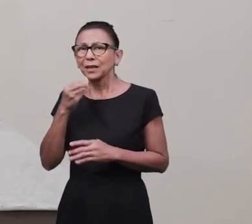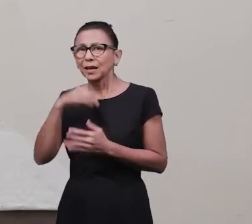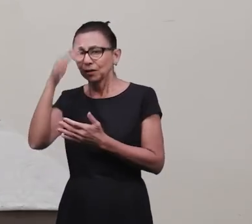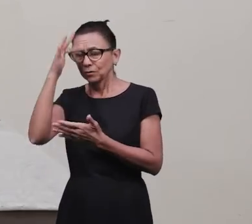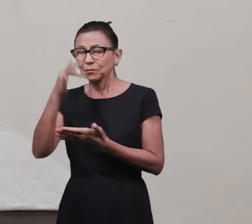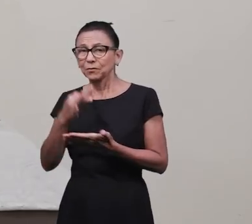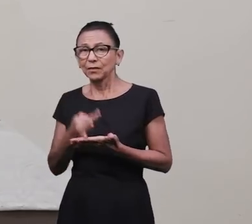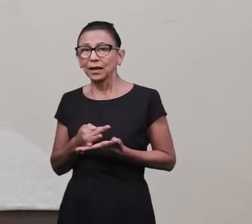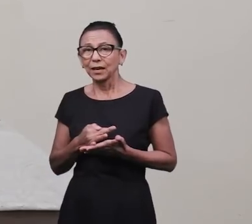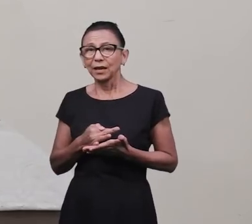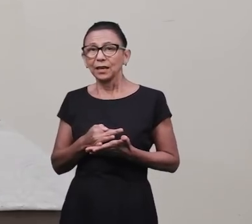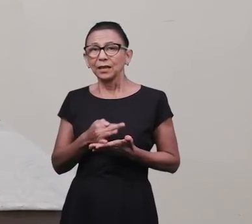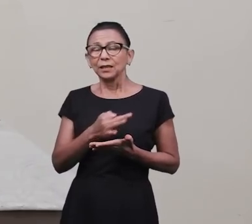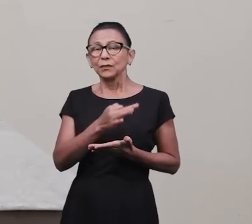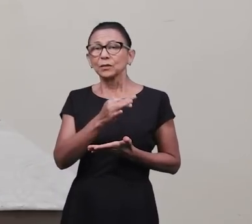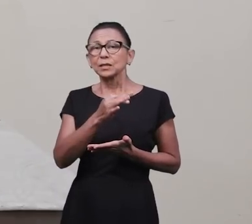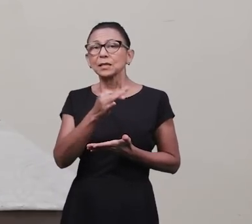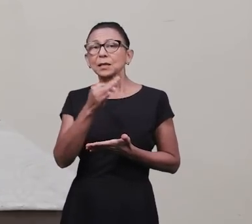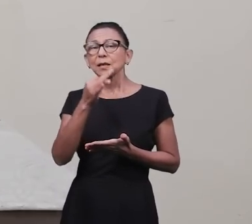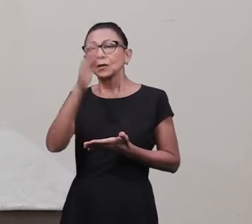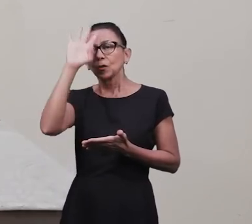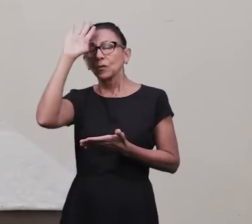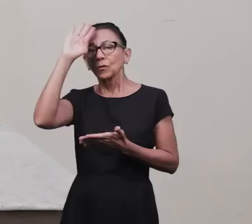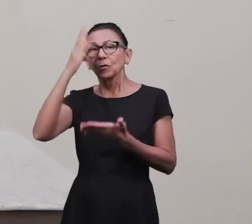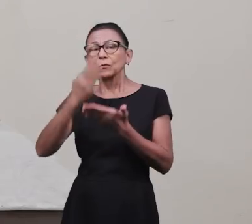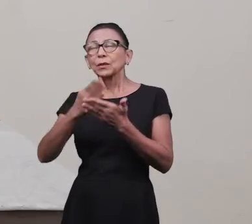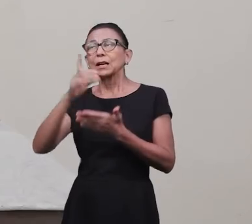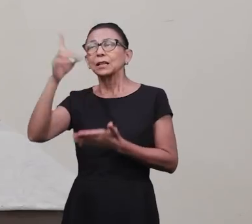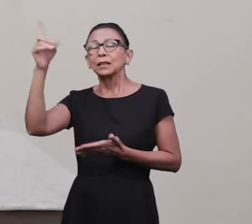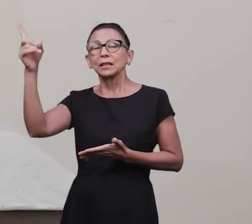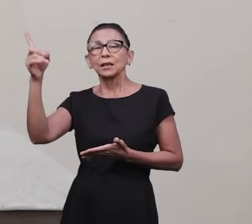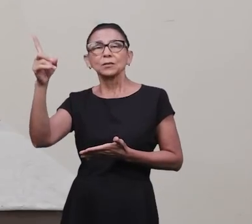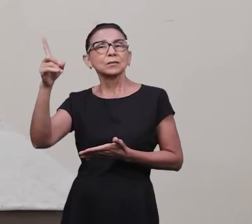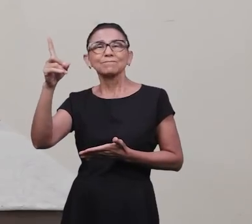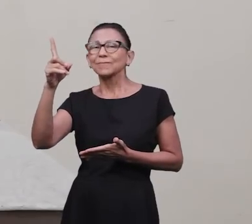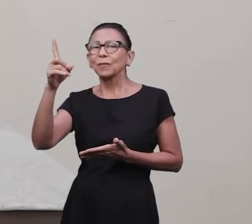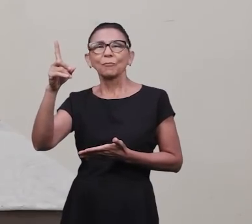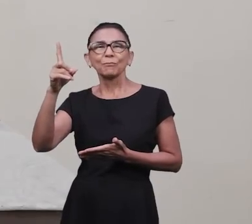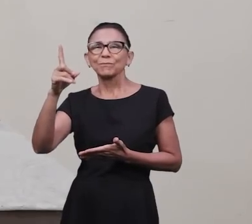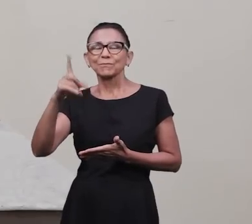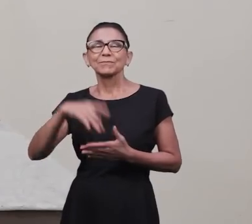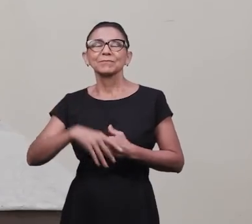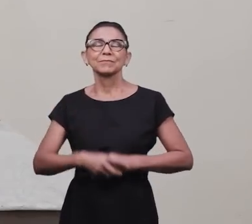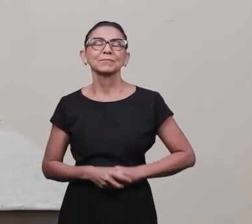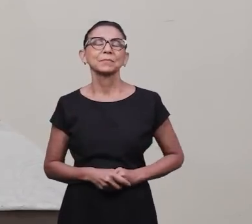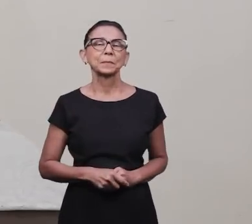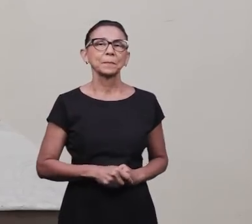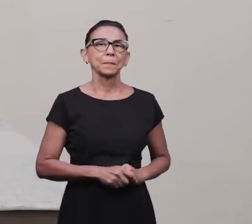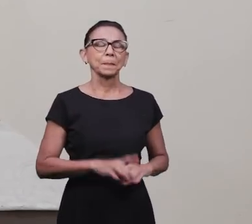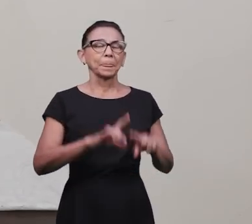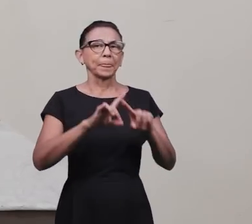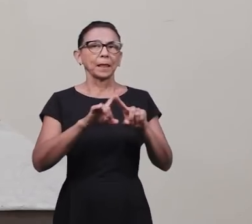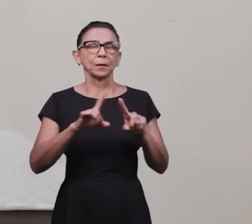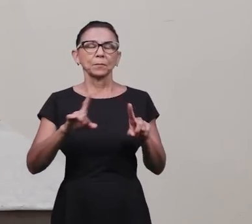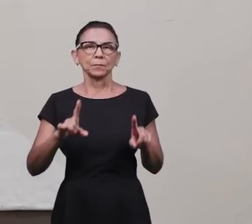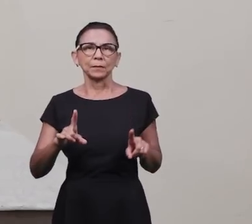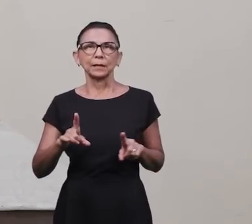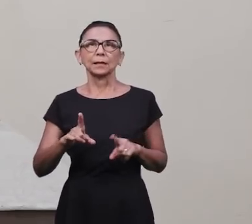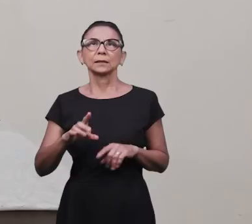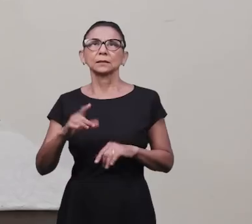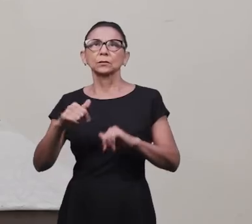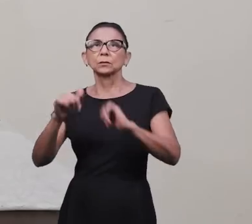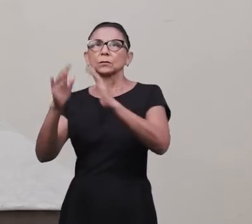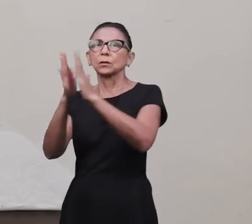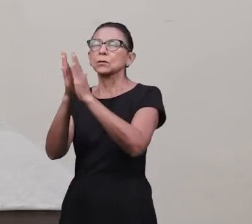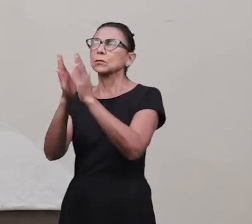sua confiança em Deus. Mas nós, quando nos voltamos para Deus, nós vamos ter resposta dEle e entender